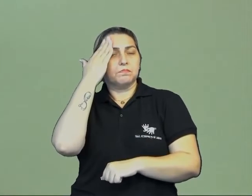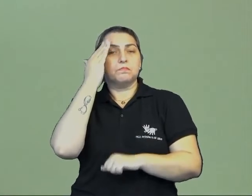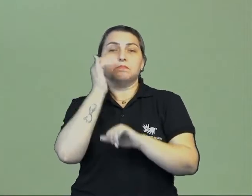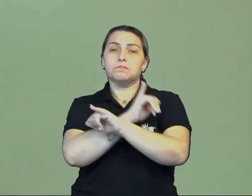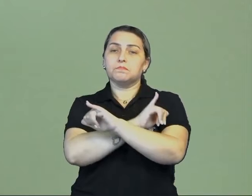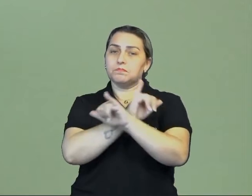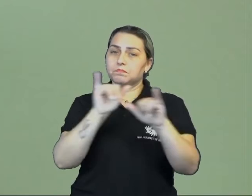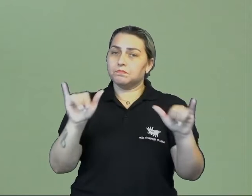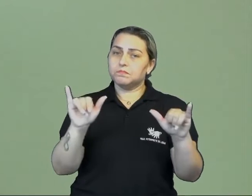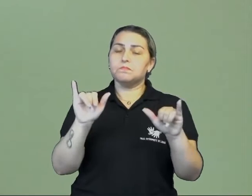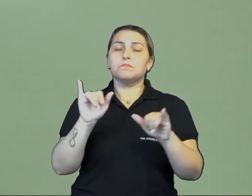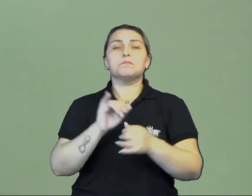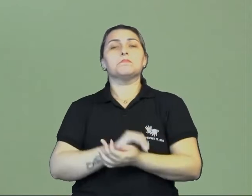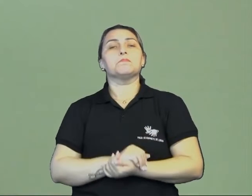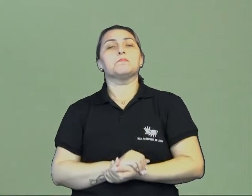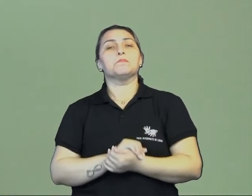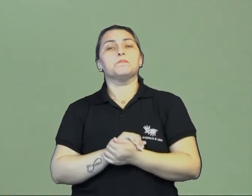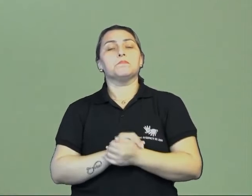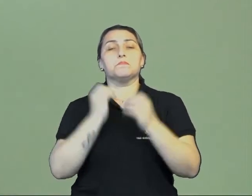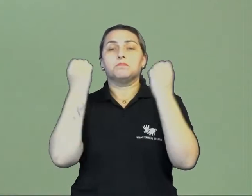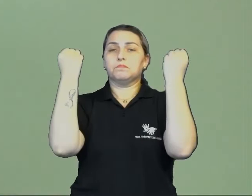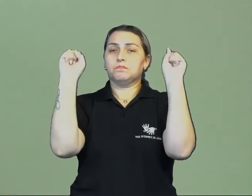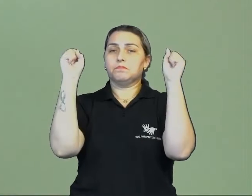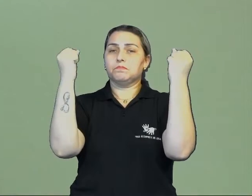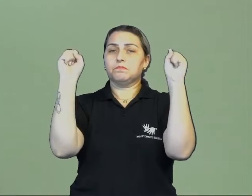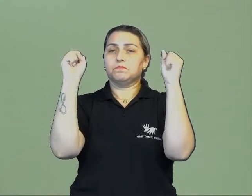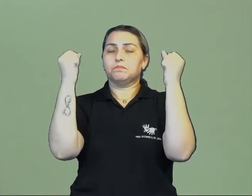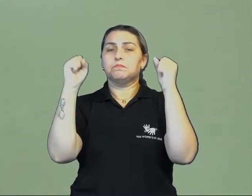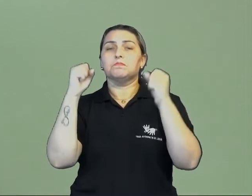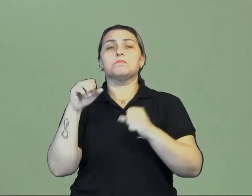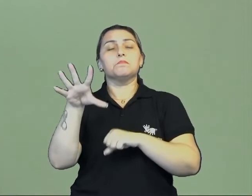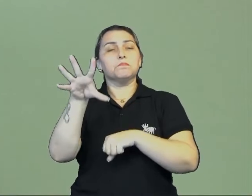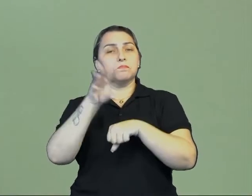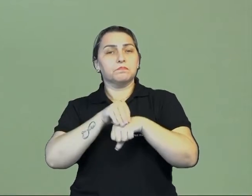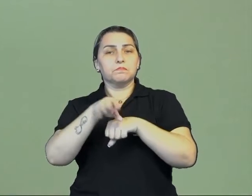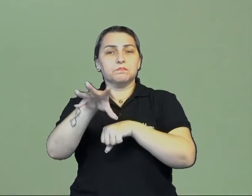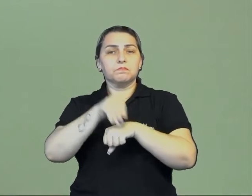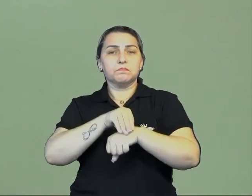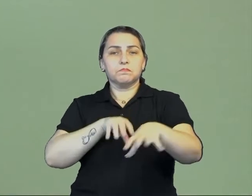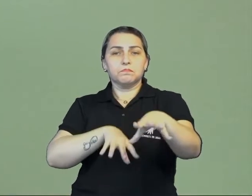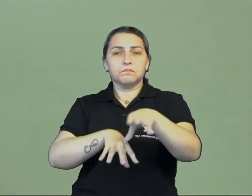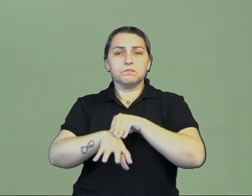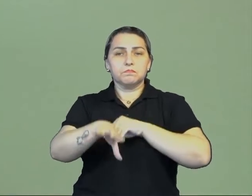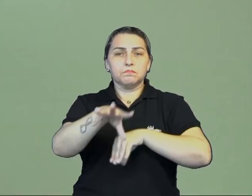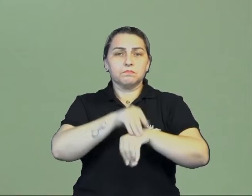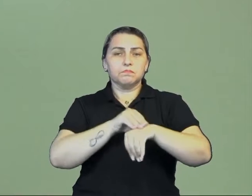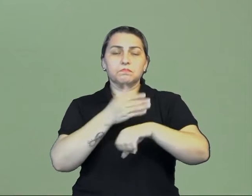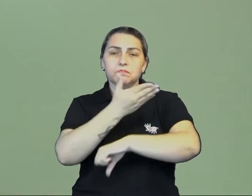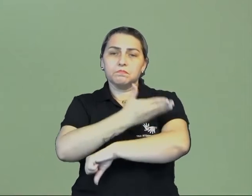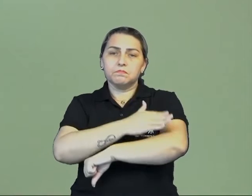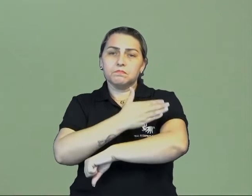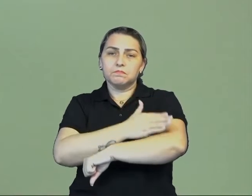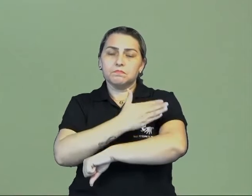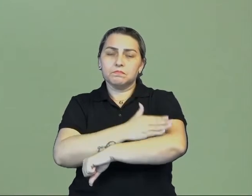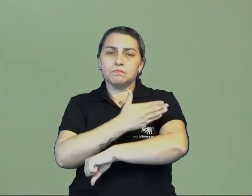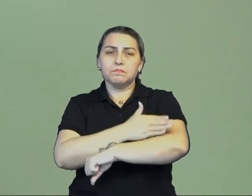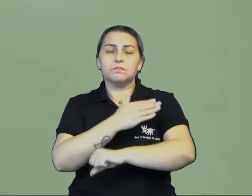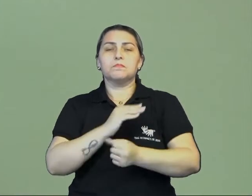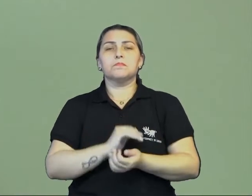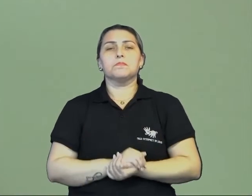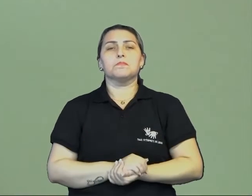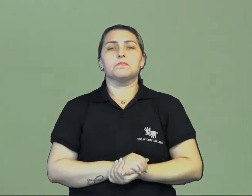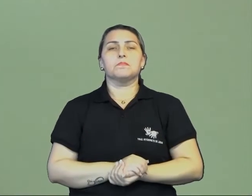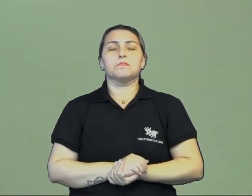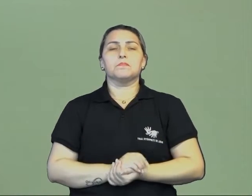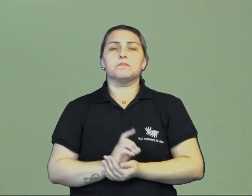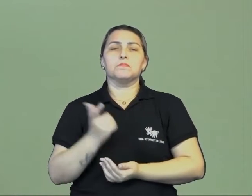informação. Aqui no caso da educação física, a gente pega esses conhecimentos que são de formas práticas, de forma em